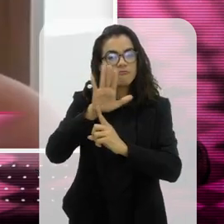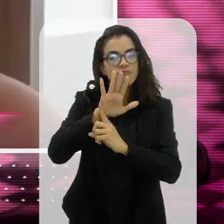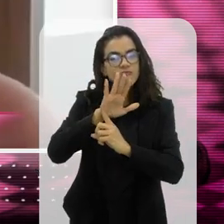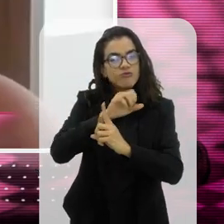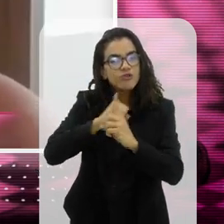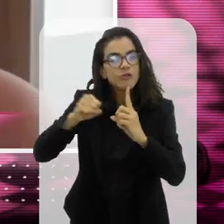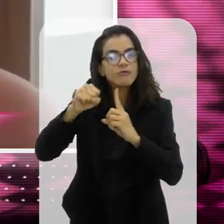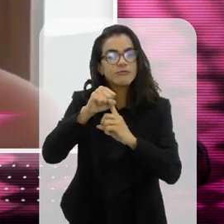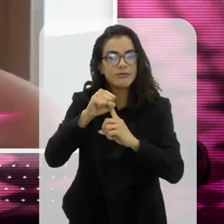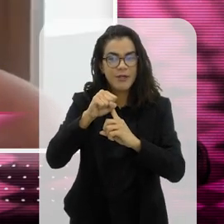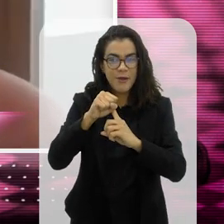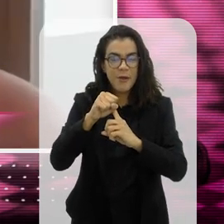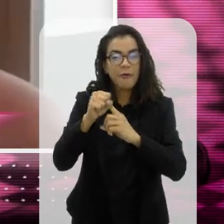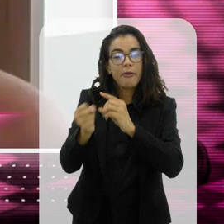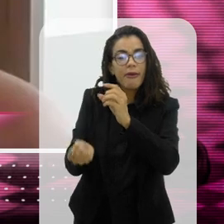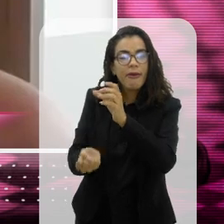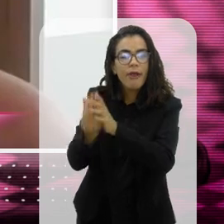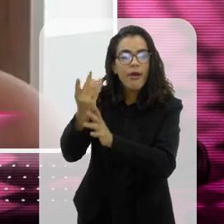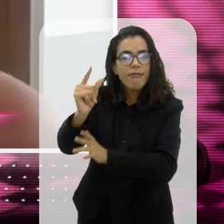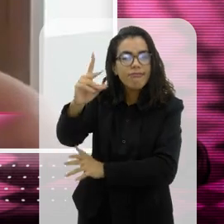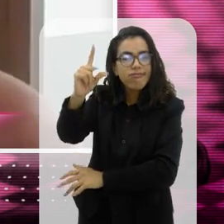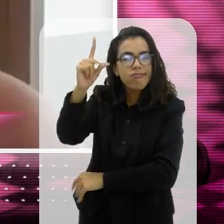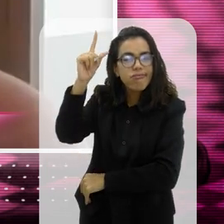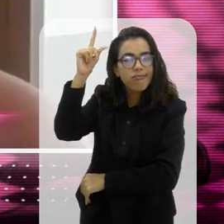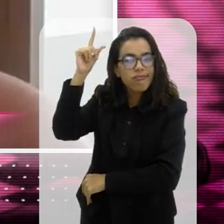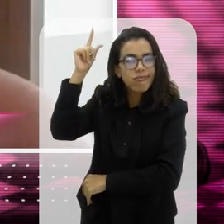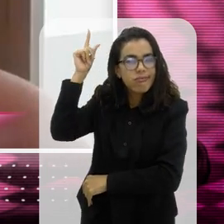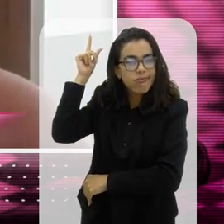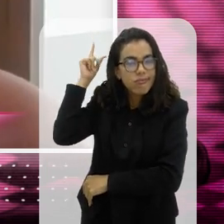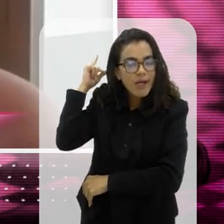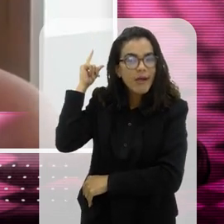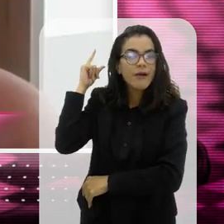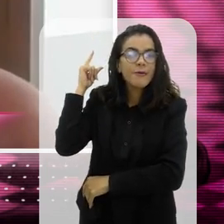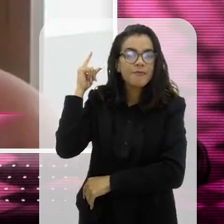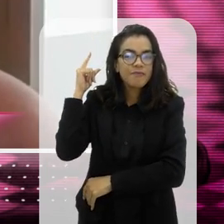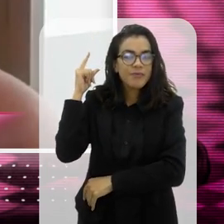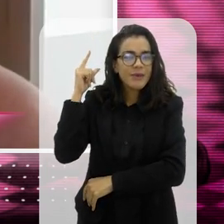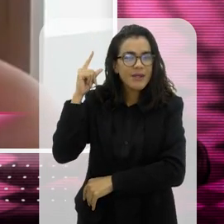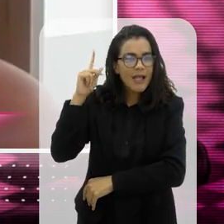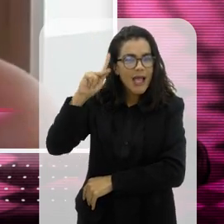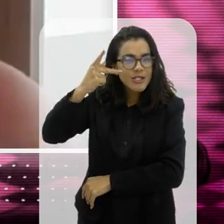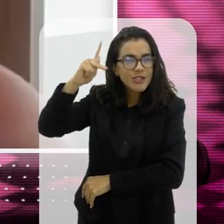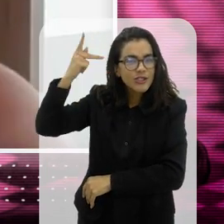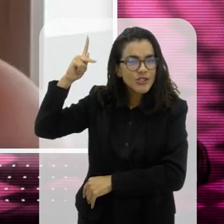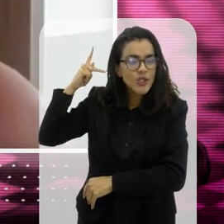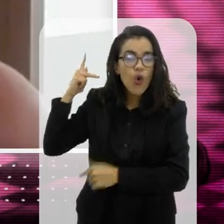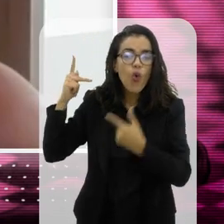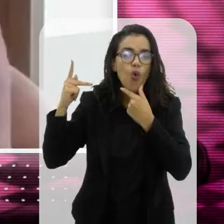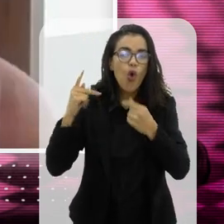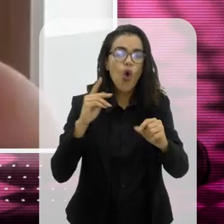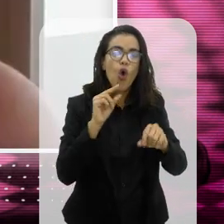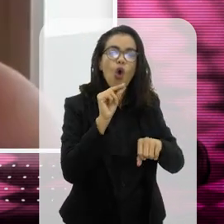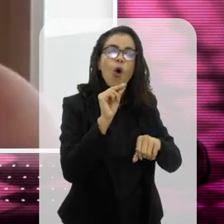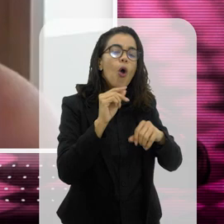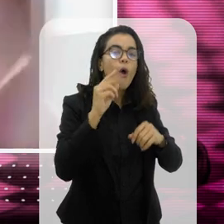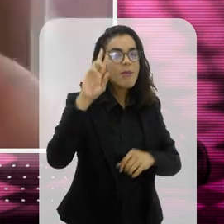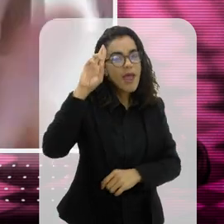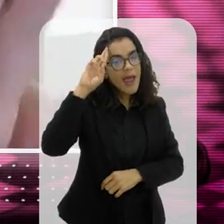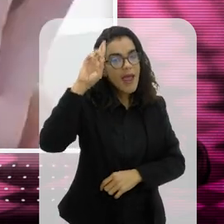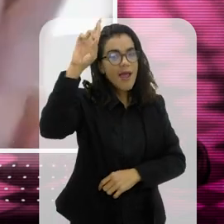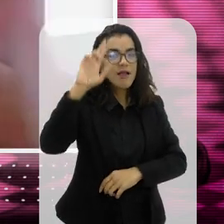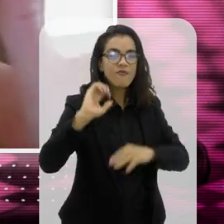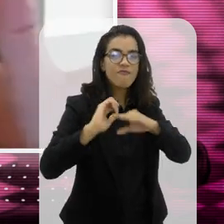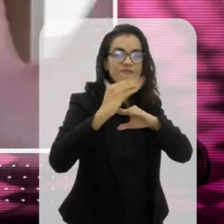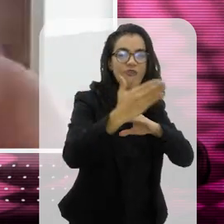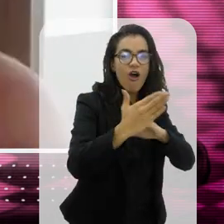funcionamento social que foi instituído aí há muitos, muitos, muitos, muitos anos, de que o quê? O homem cuida da parte de